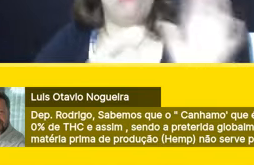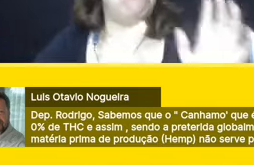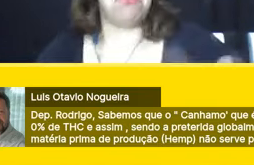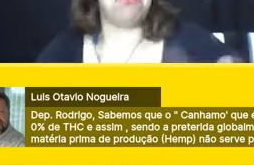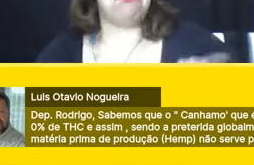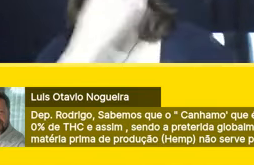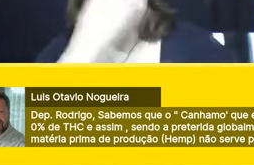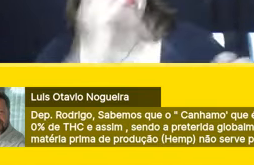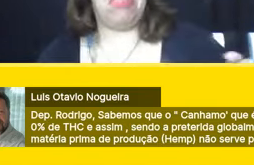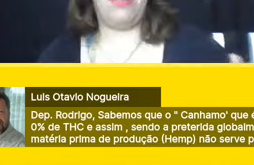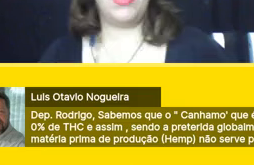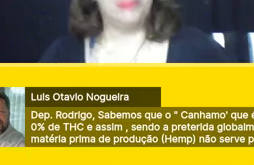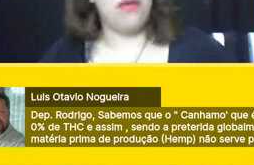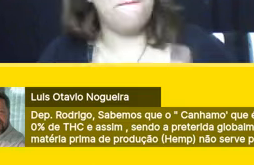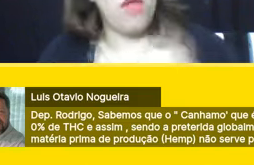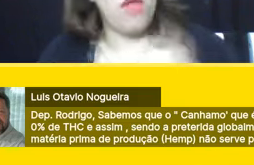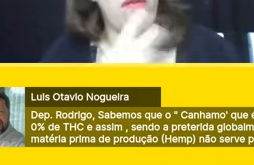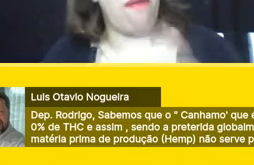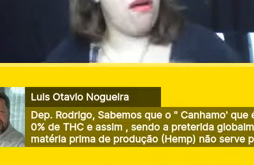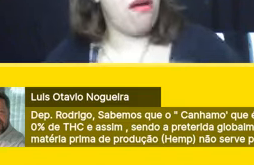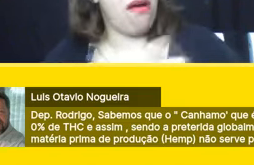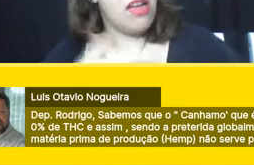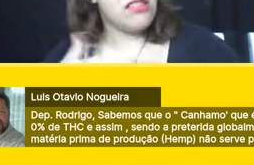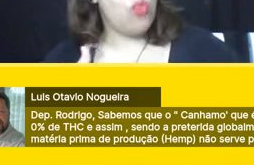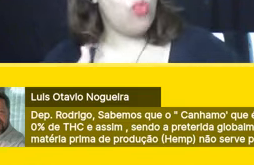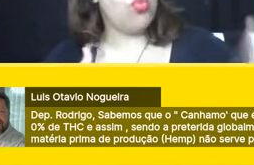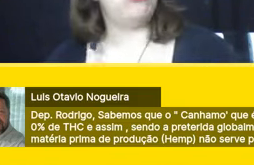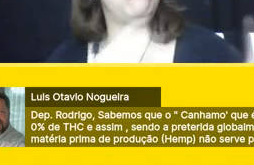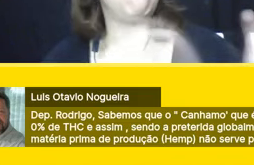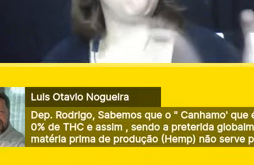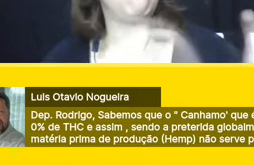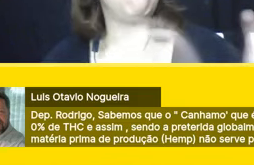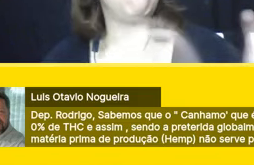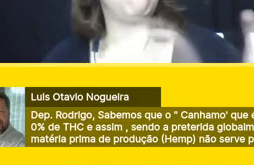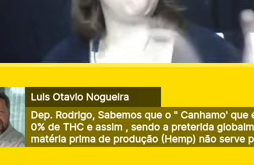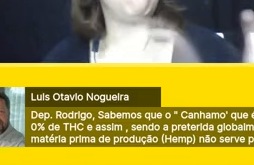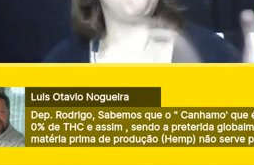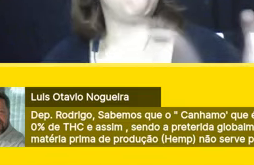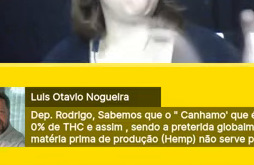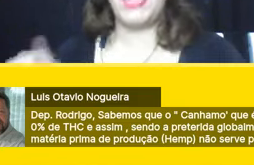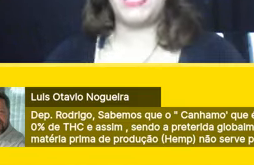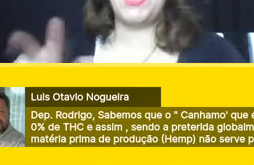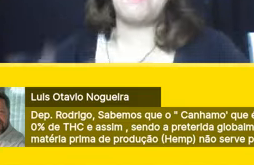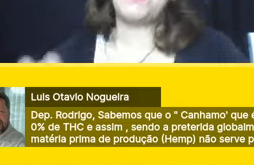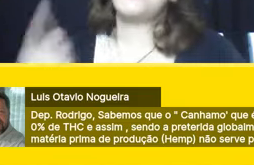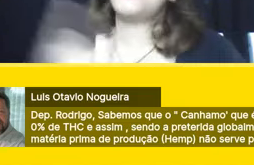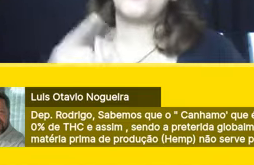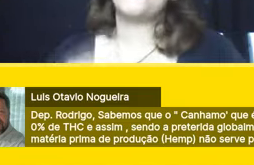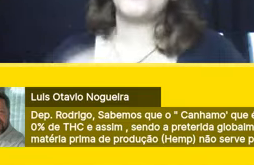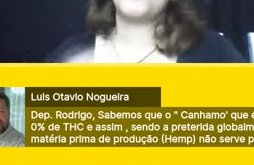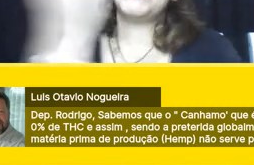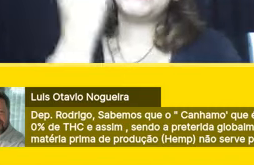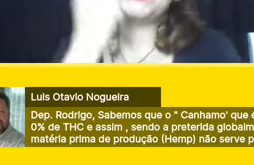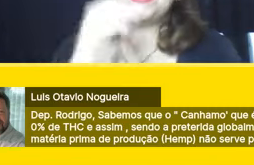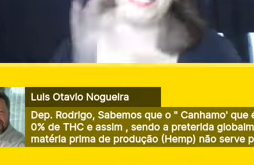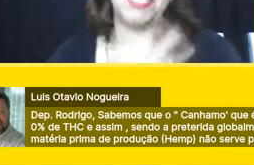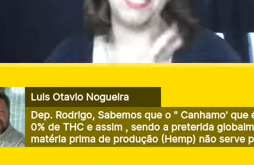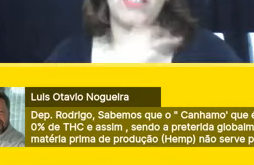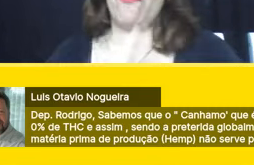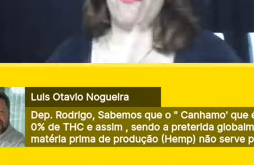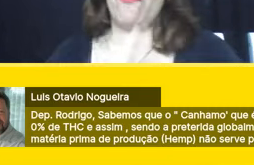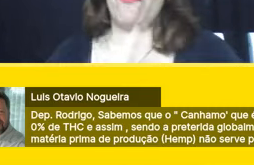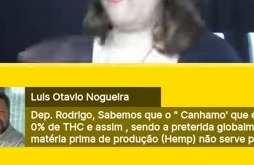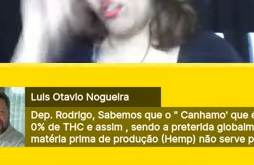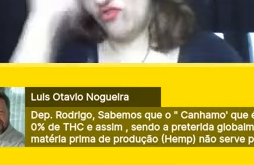dá para a gente fazer a discussão da plantação da maconha no Brasil. Por quê? Plantação de maconha no Brasil, aí